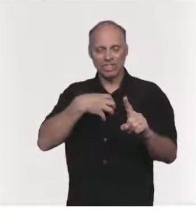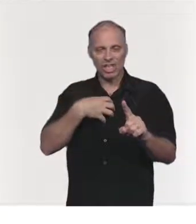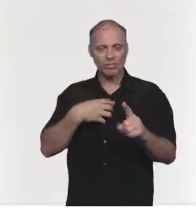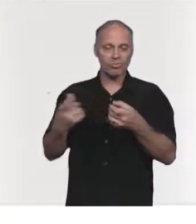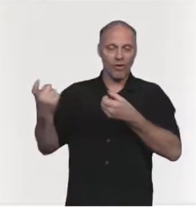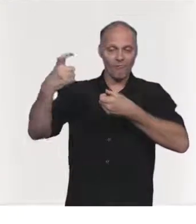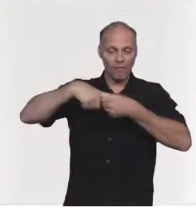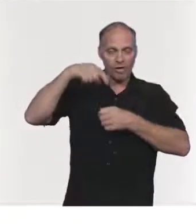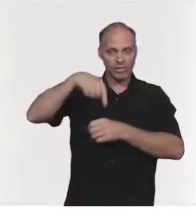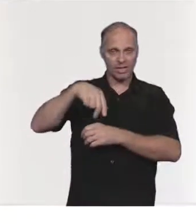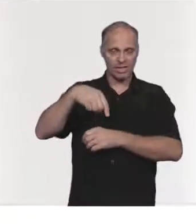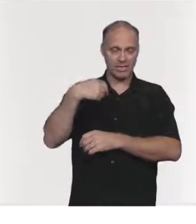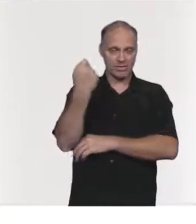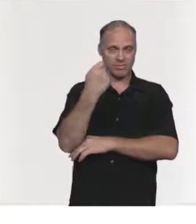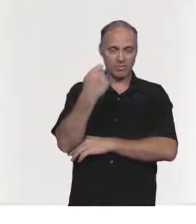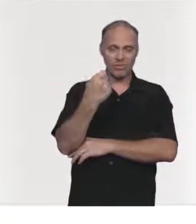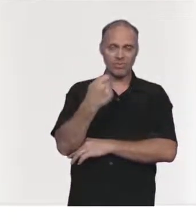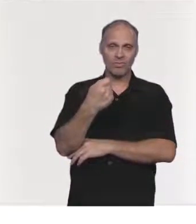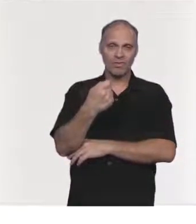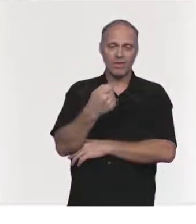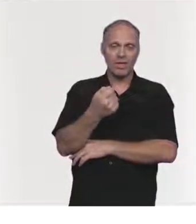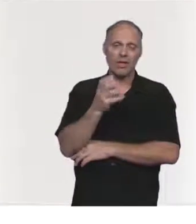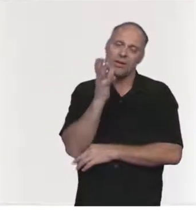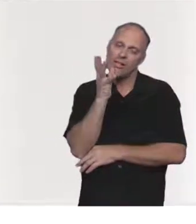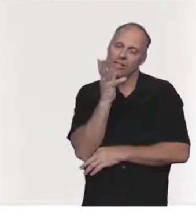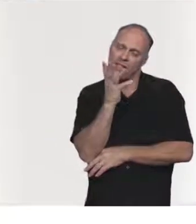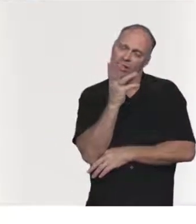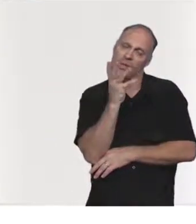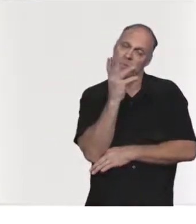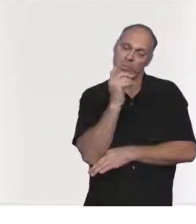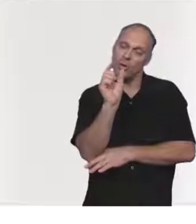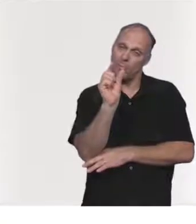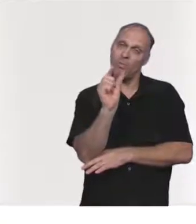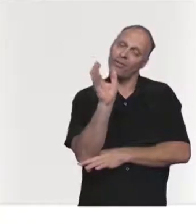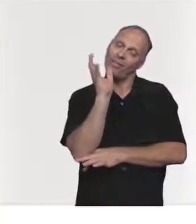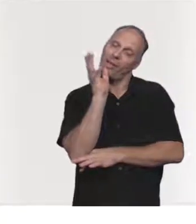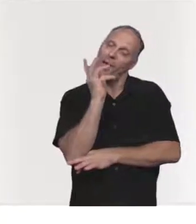foi, de certa forma, eu demorei um tanto para